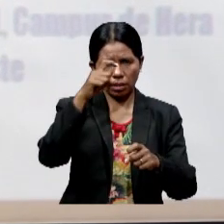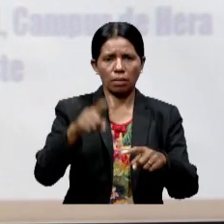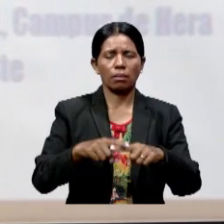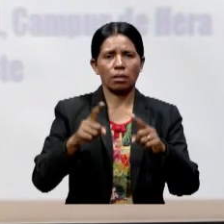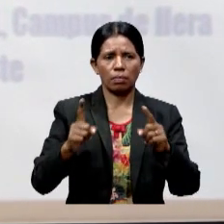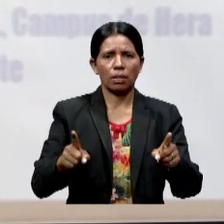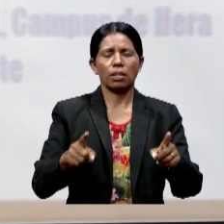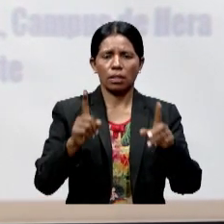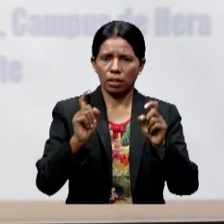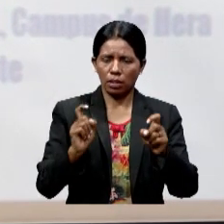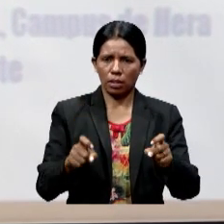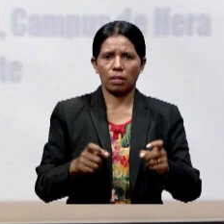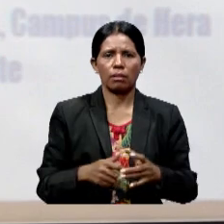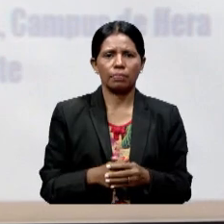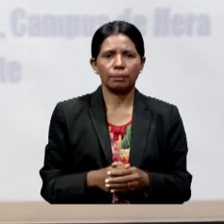tem que ser,